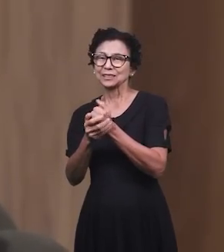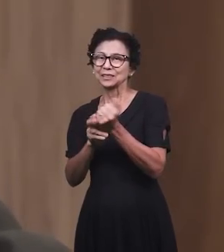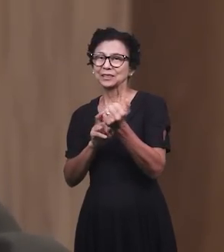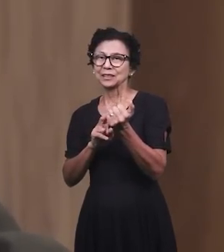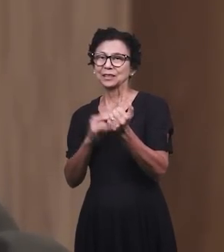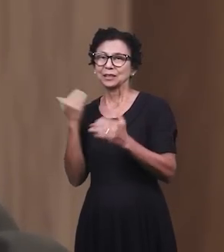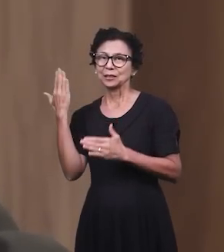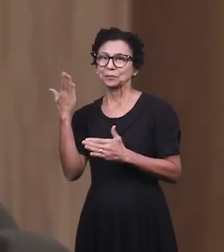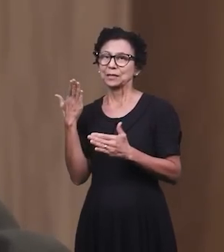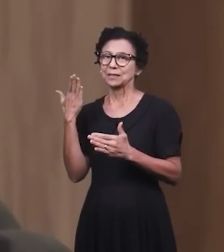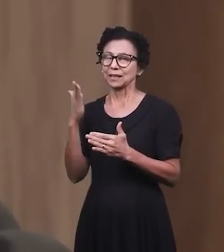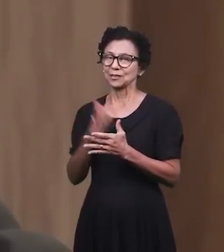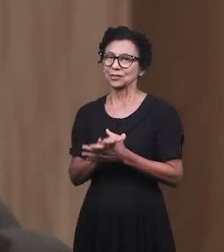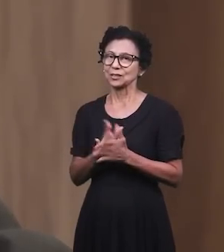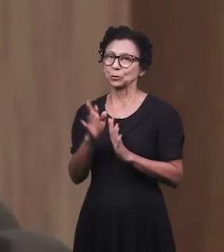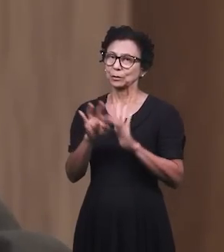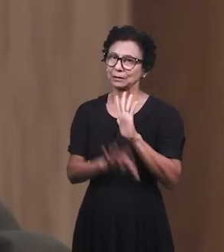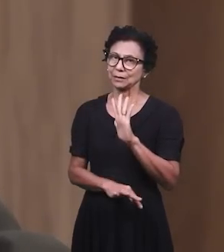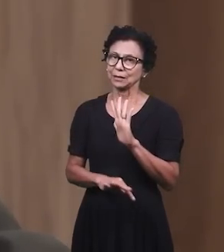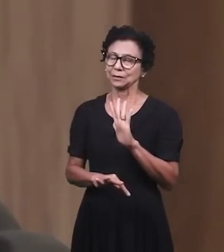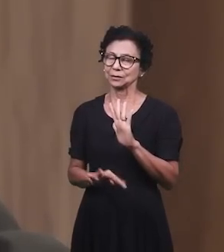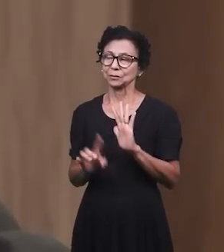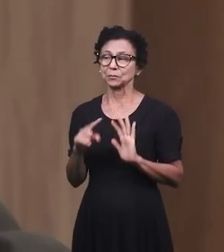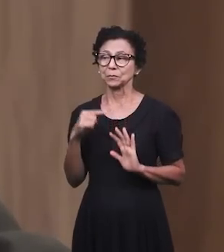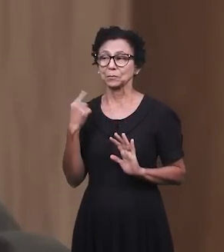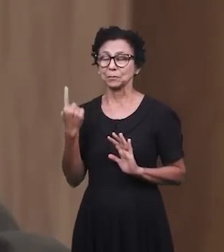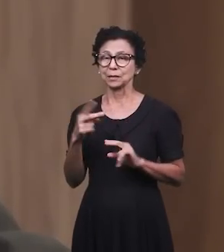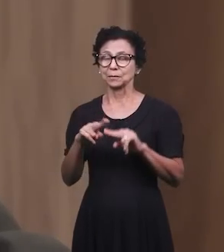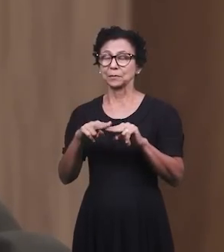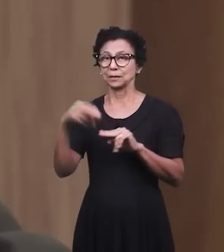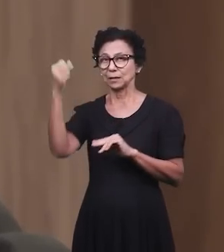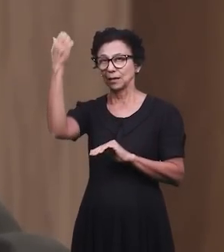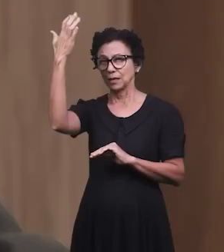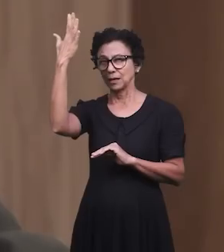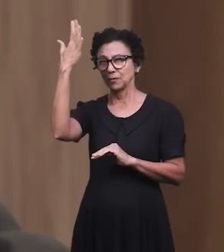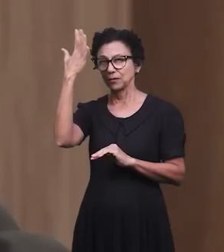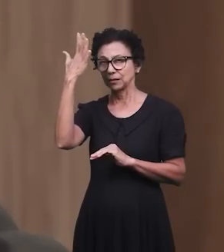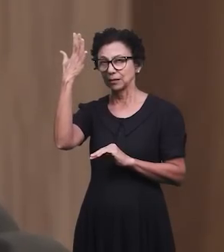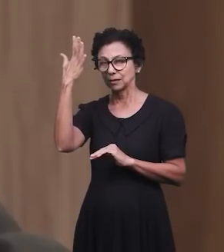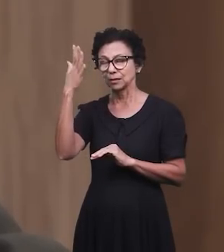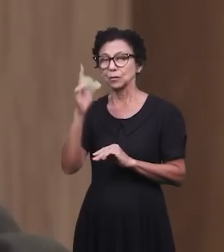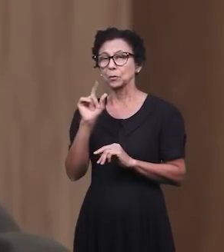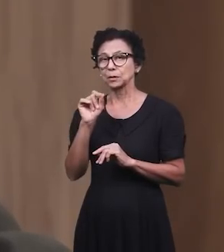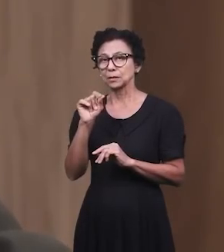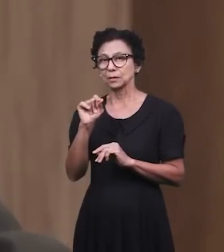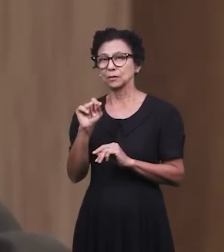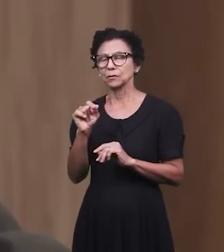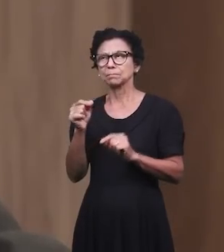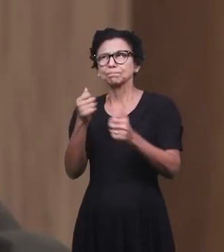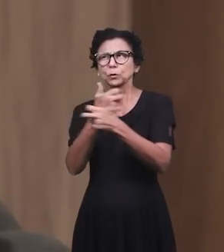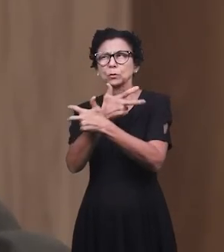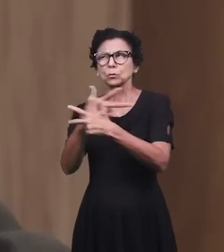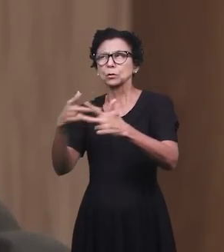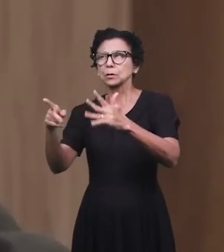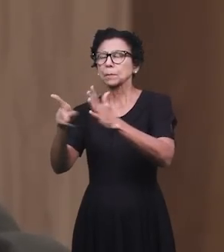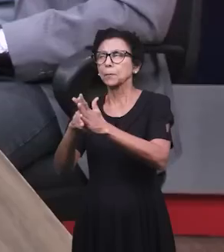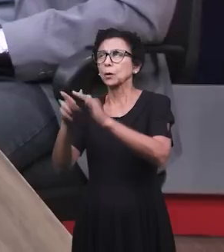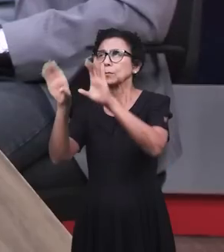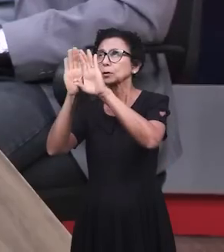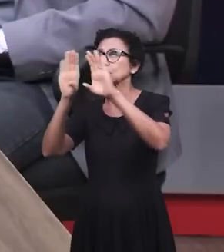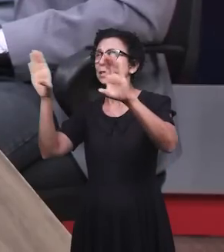acesso à revelação, nós temos acesso àquilo que foi gerado na eternidade. A